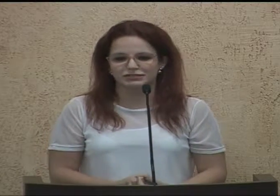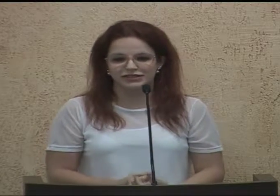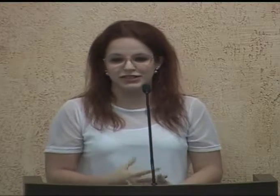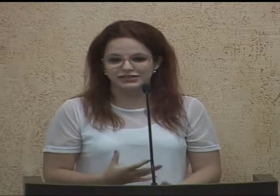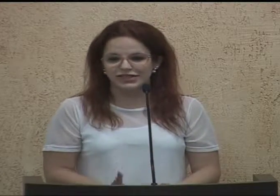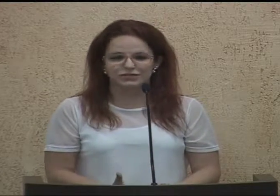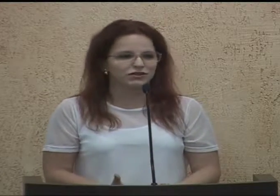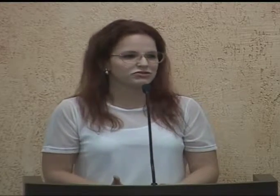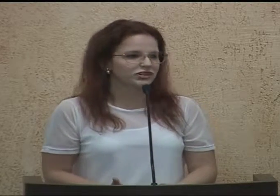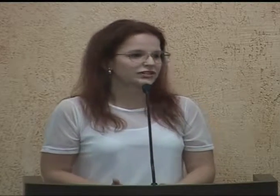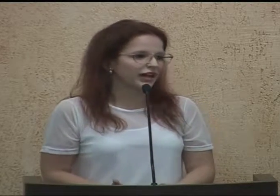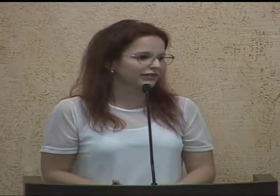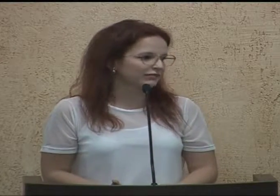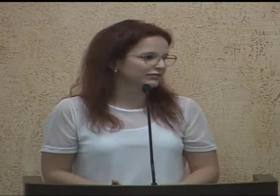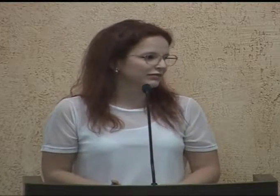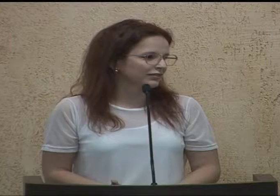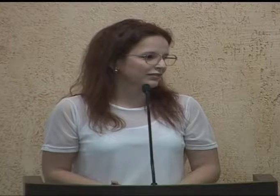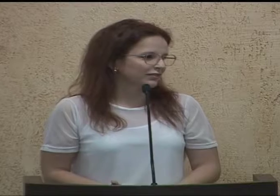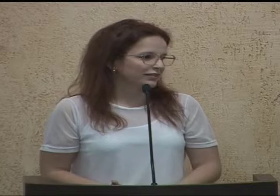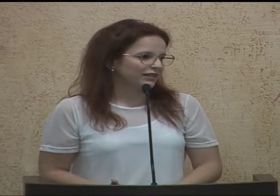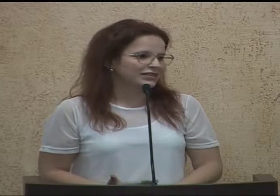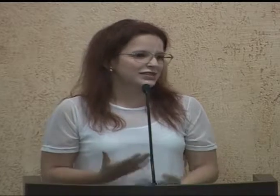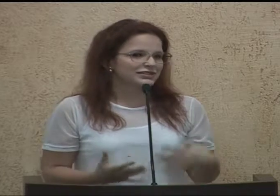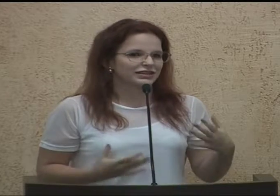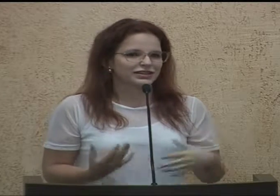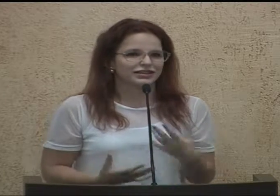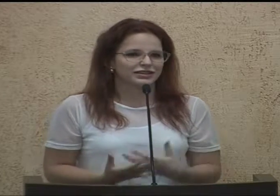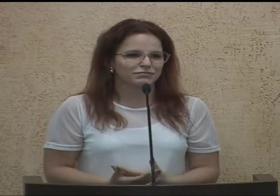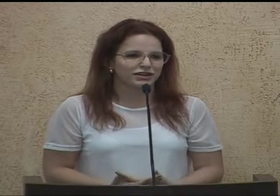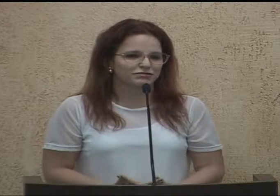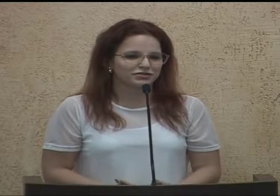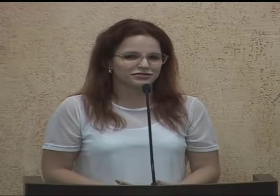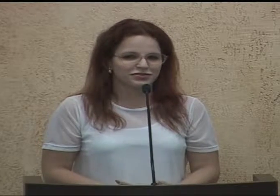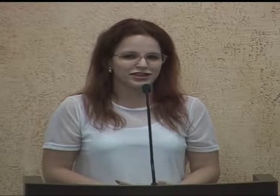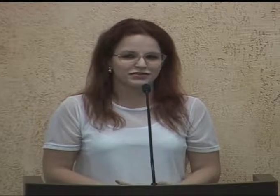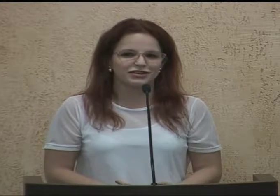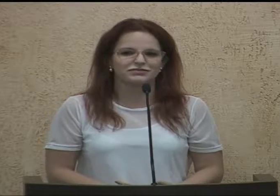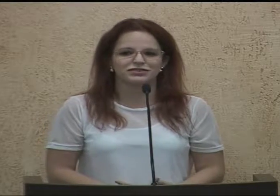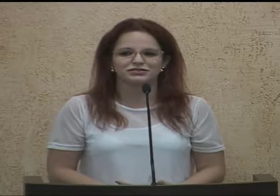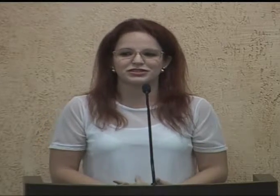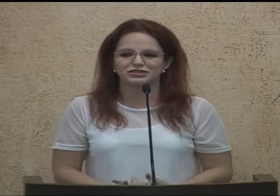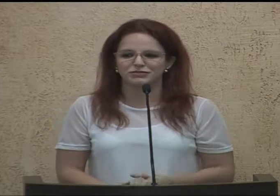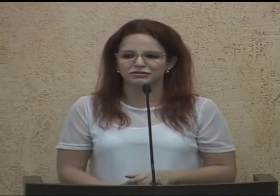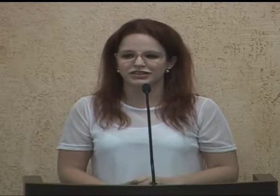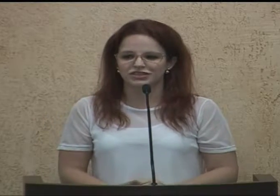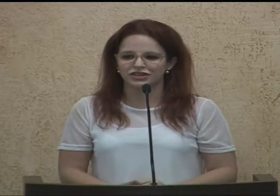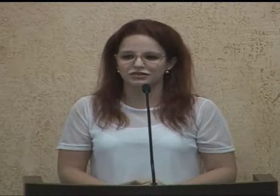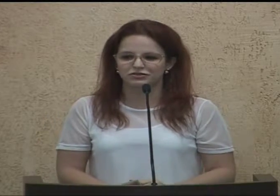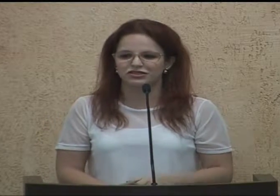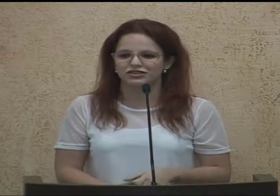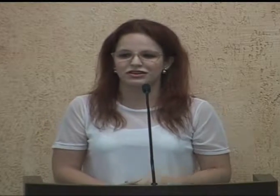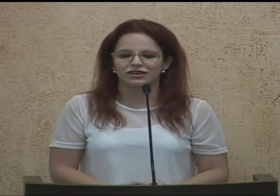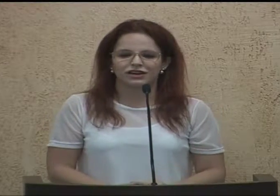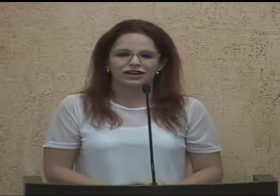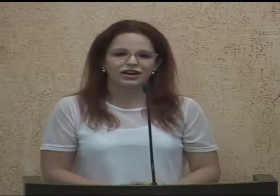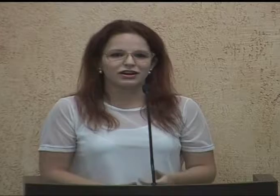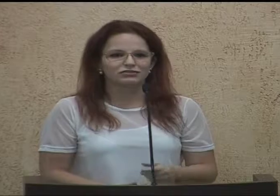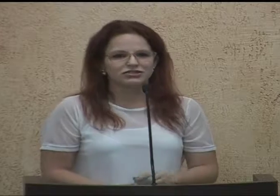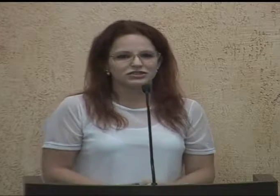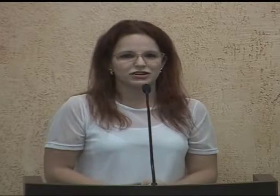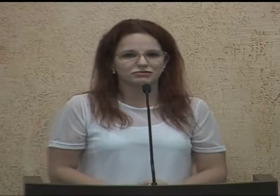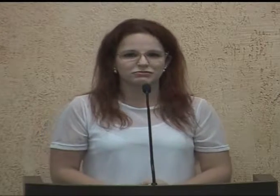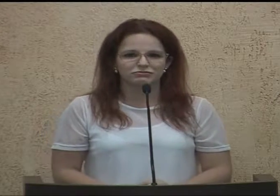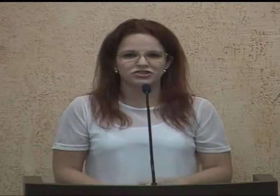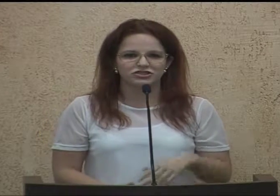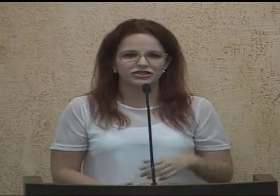ver se esse paciente sabe onde ele está. Às vezes, aqui, quem trabalha com idoso já deve ter visto. A gente pergunta, que dia é hoje?